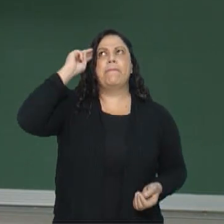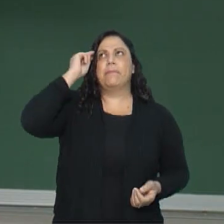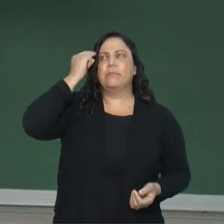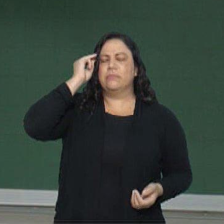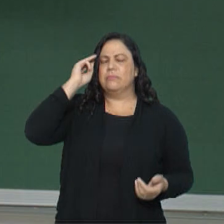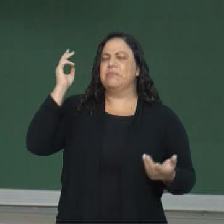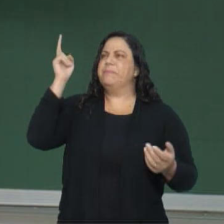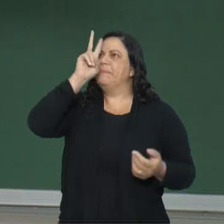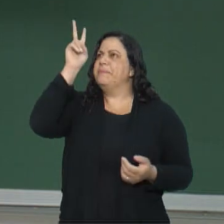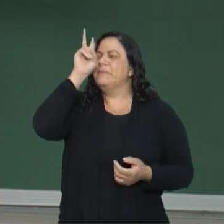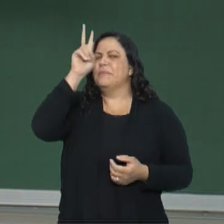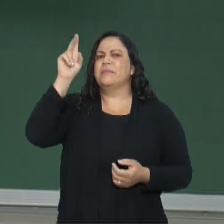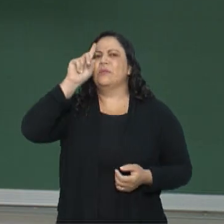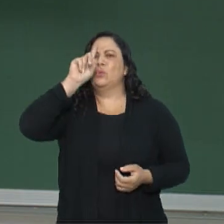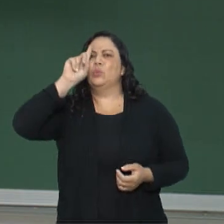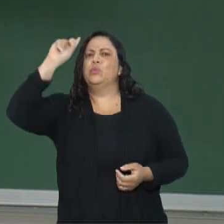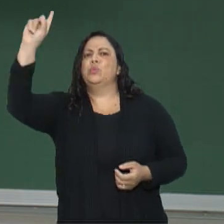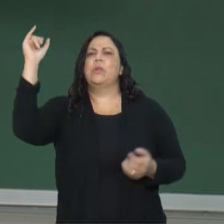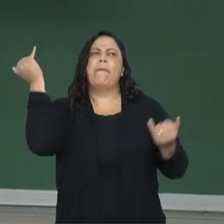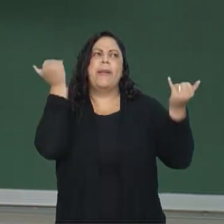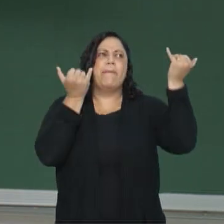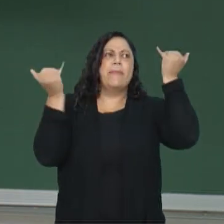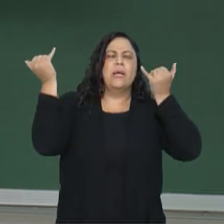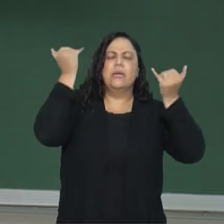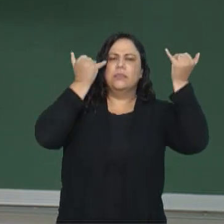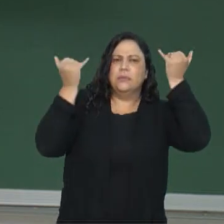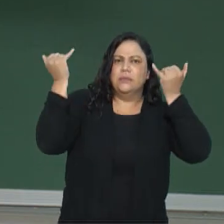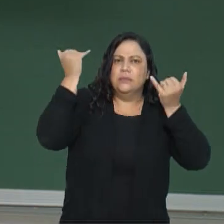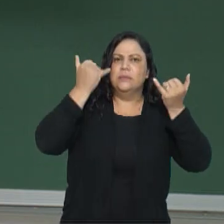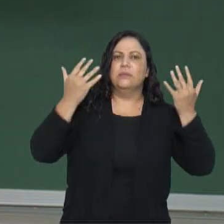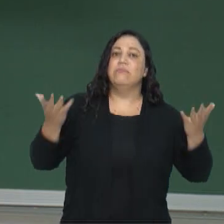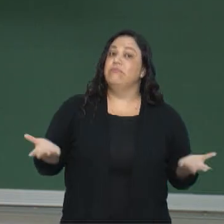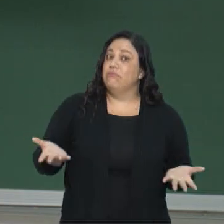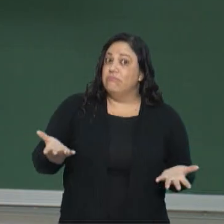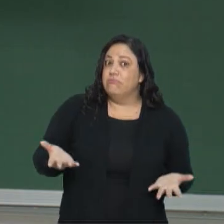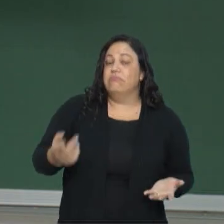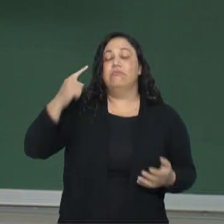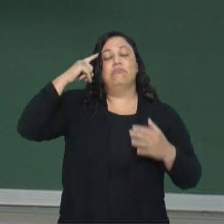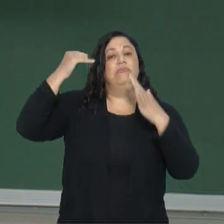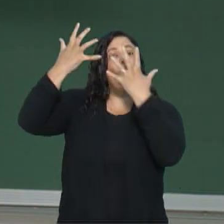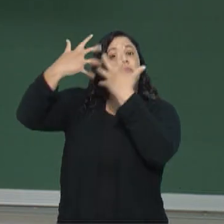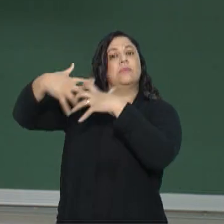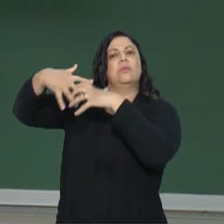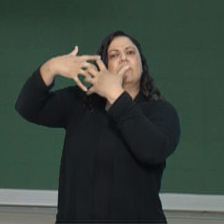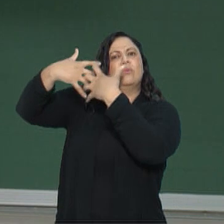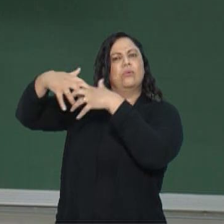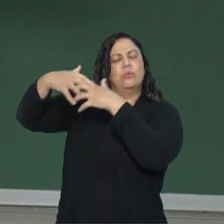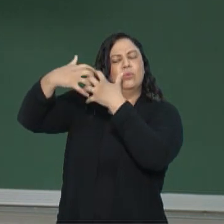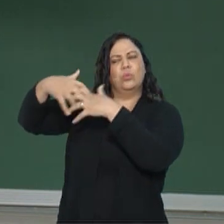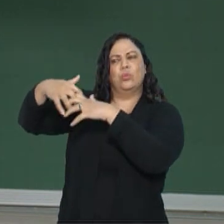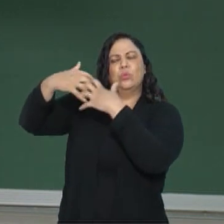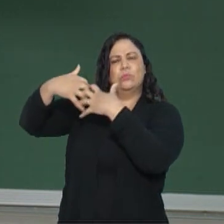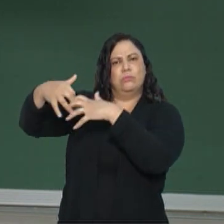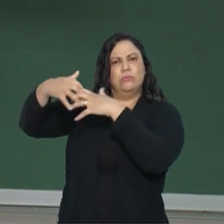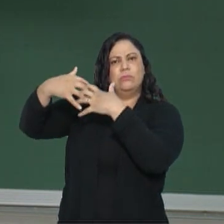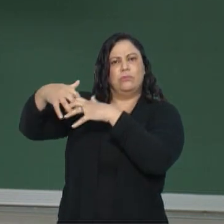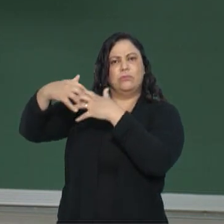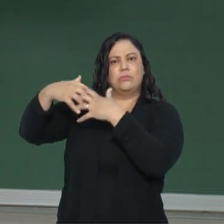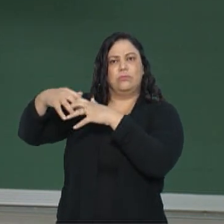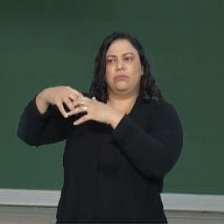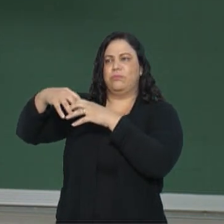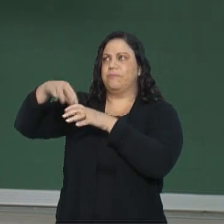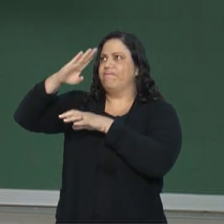Lembrar de datas, de informações. Então, olha como o nosso cérebro né, que é um dos órgãos